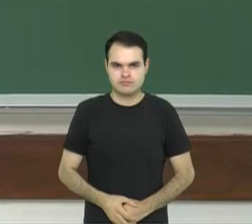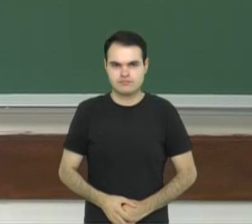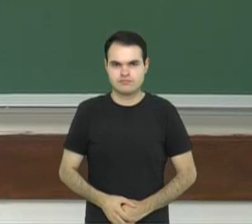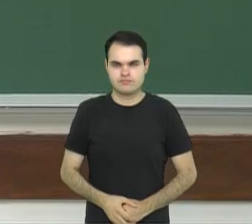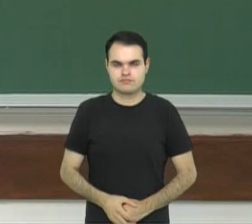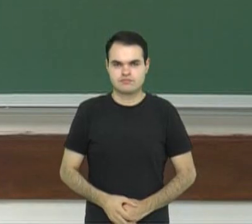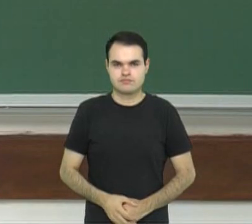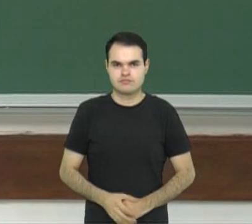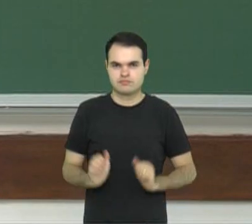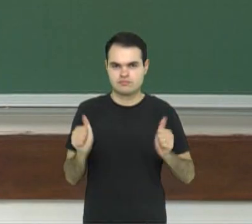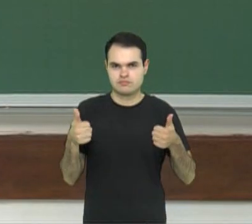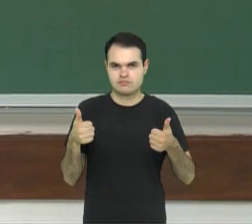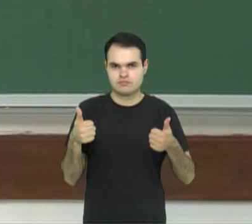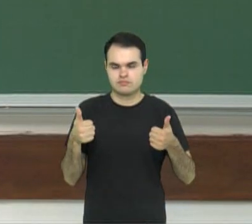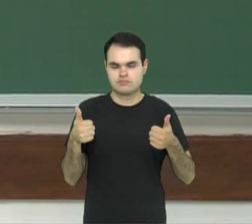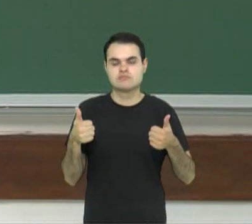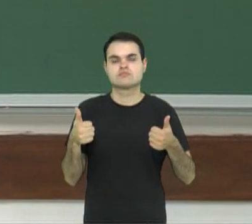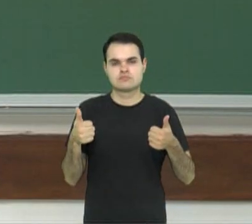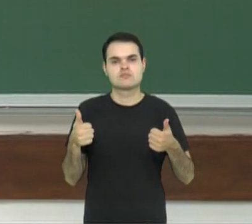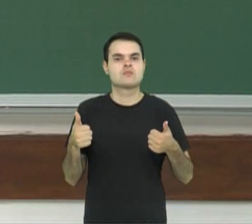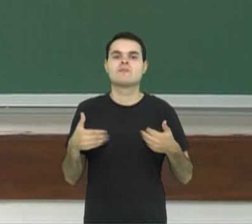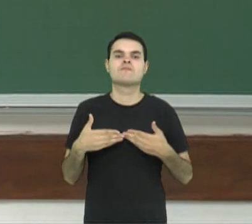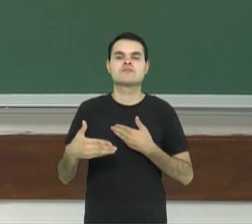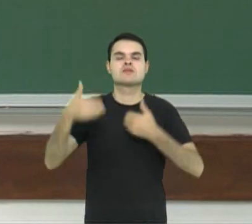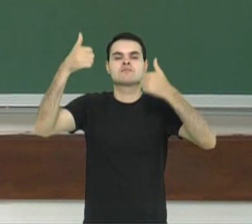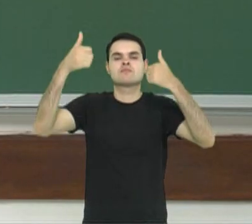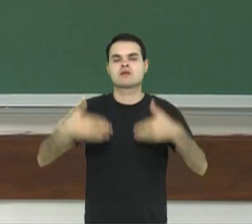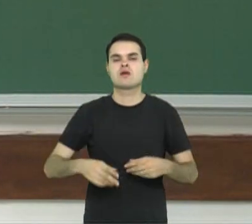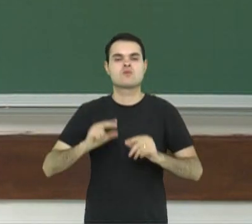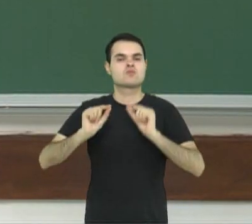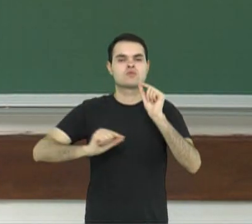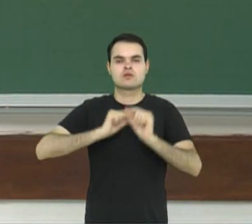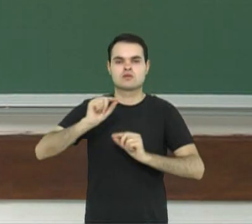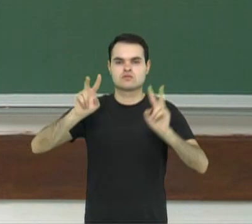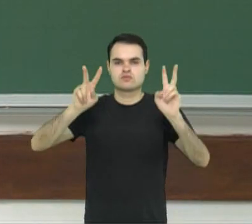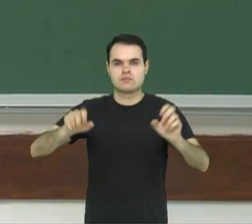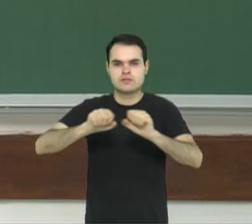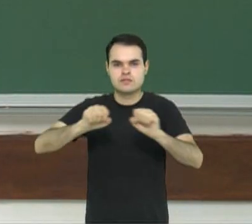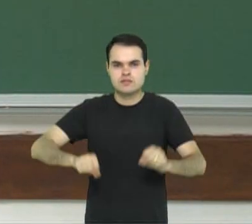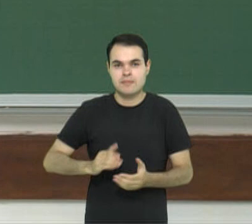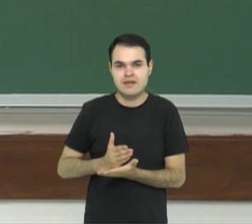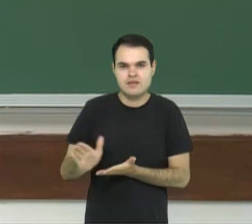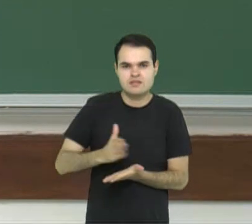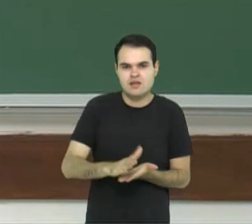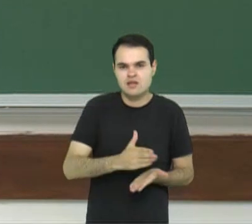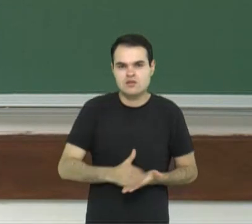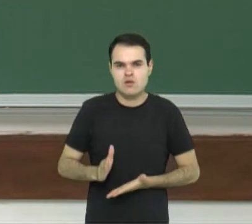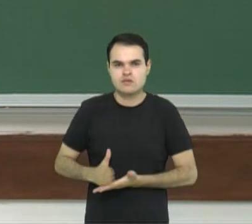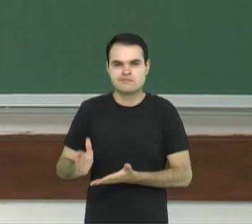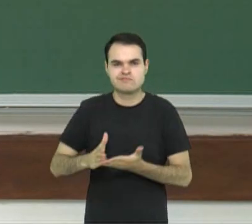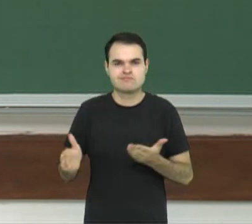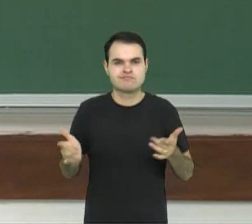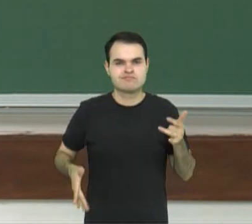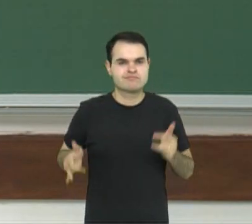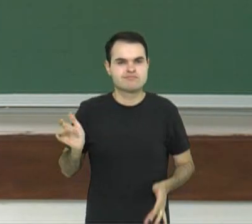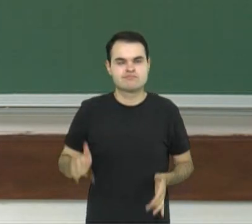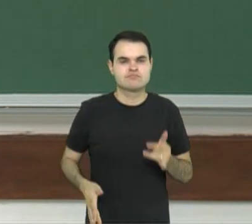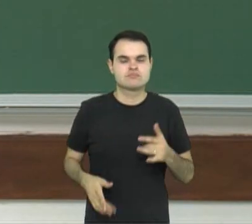cardíaco aí. Belezinha? Então o que a gente vai falar sobre o nosso sistema excretor? O nosso corpo, pessoal, ele precisa manter o que nós chamamos